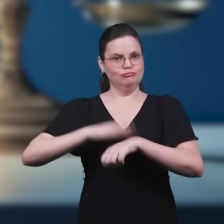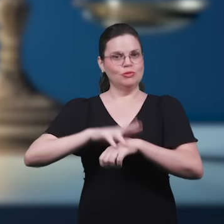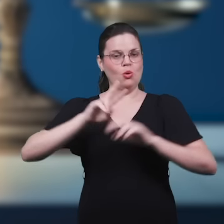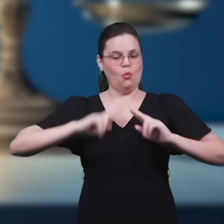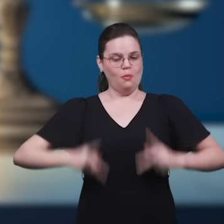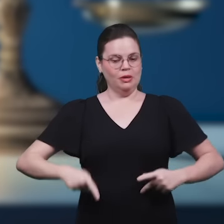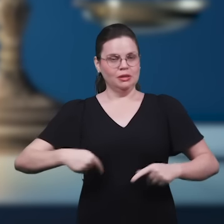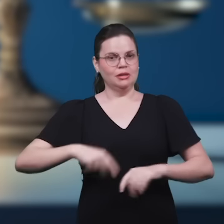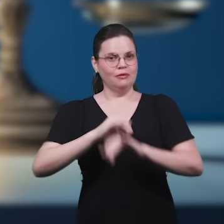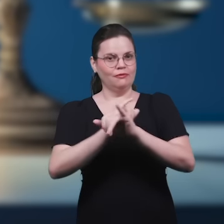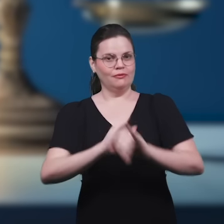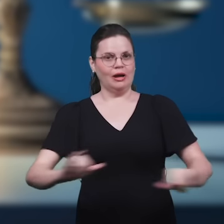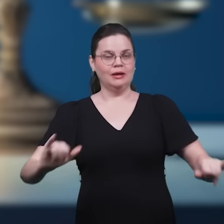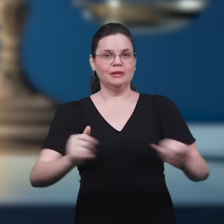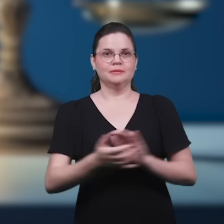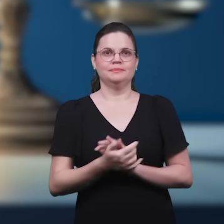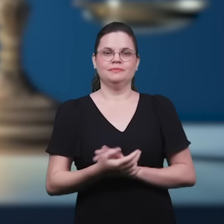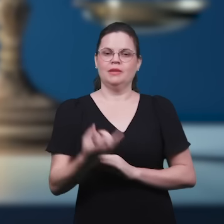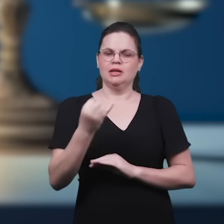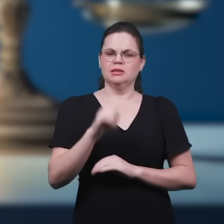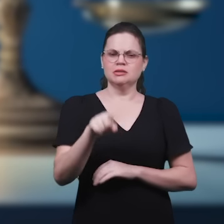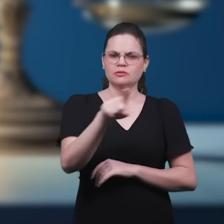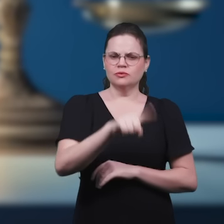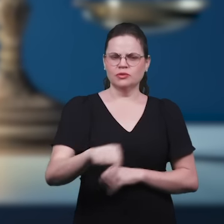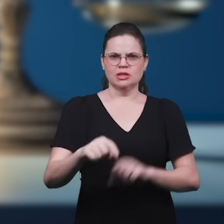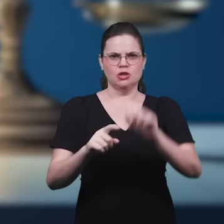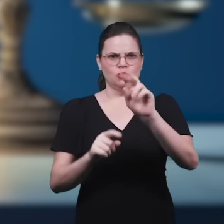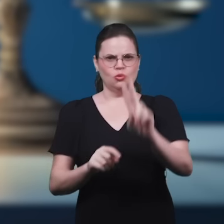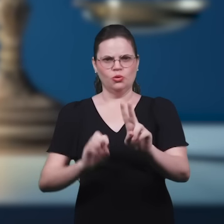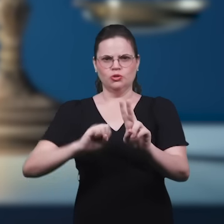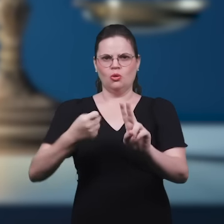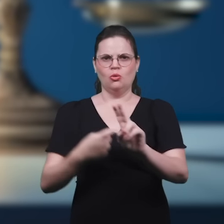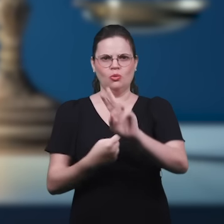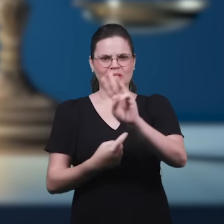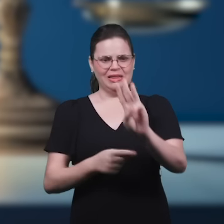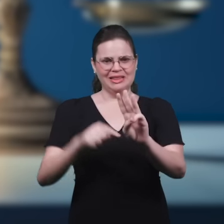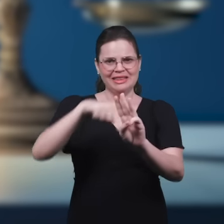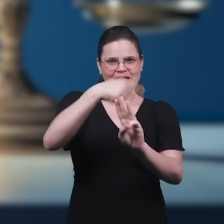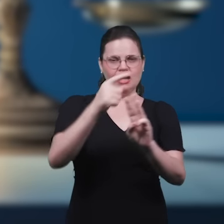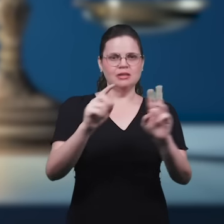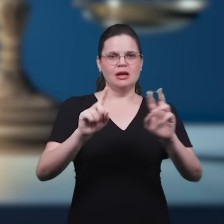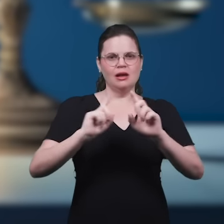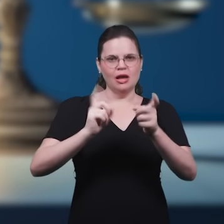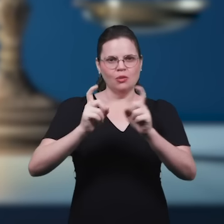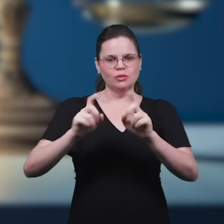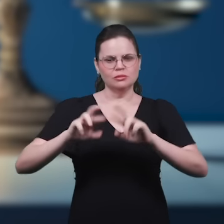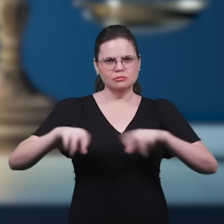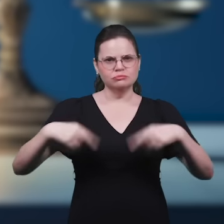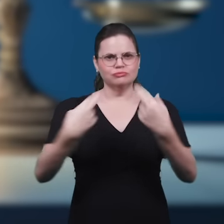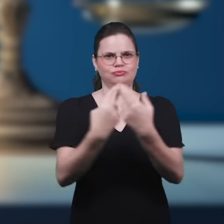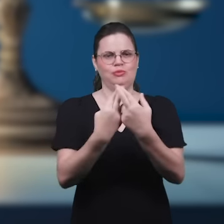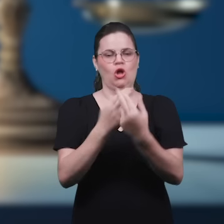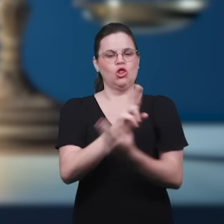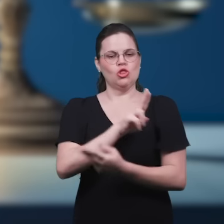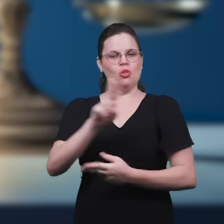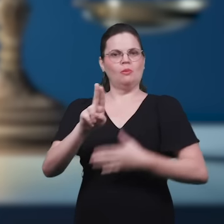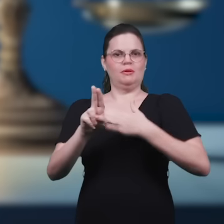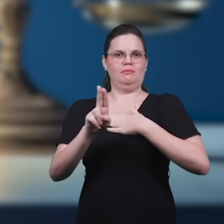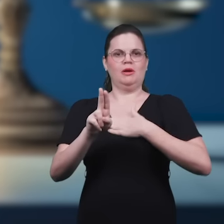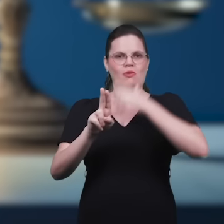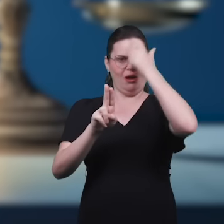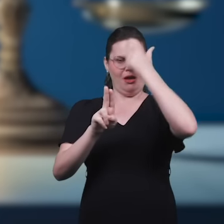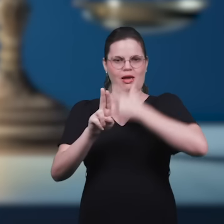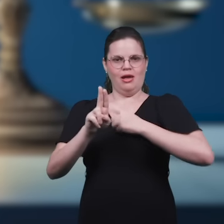diz assim: porque aonde estiverem 2 ou 3 reunidos em meu nome, aí